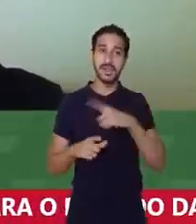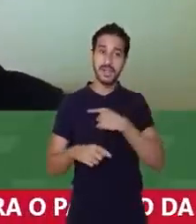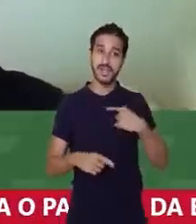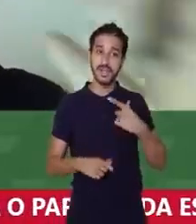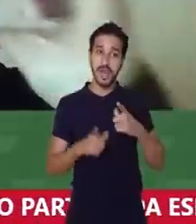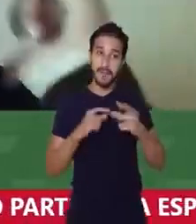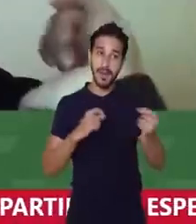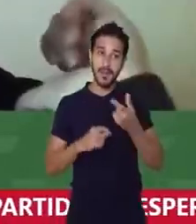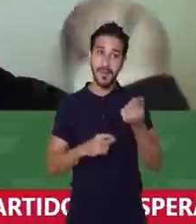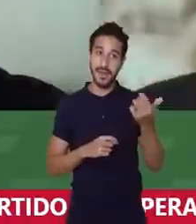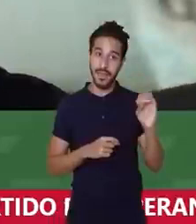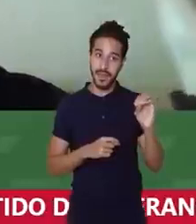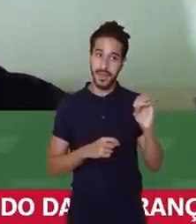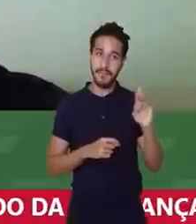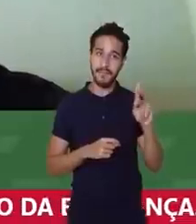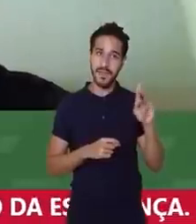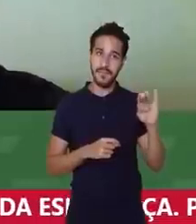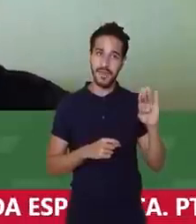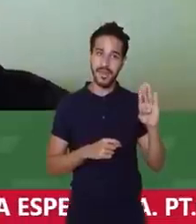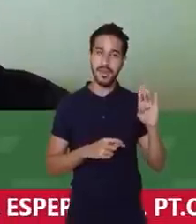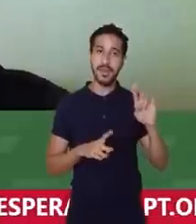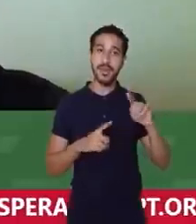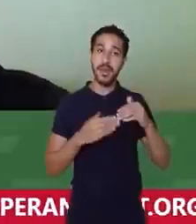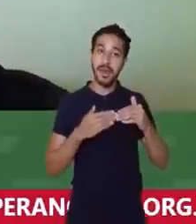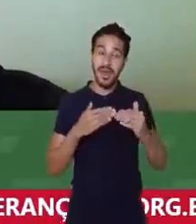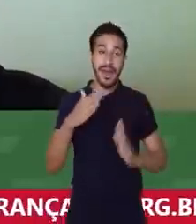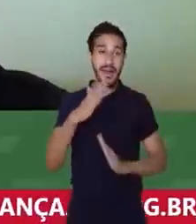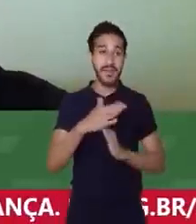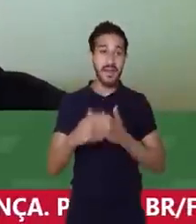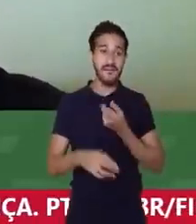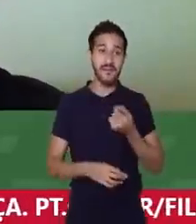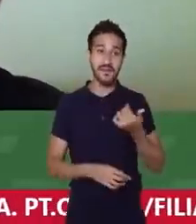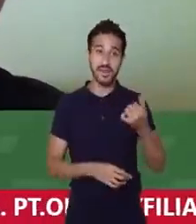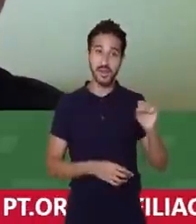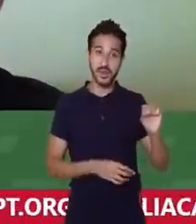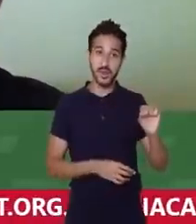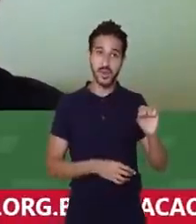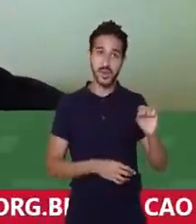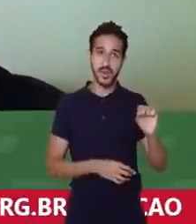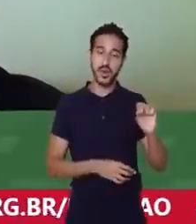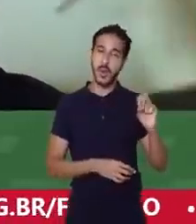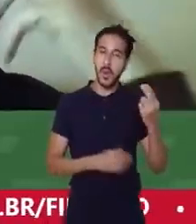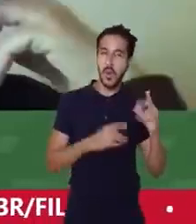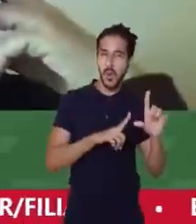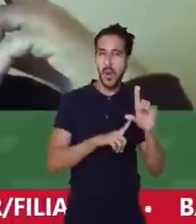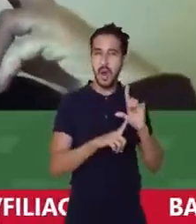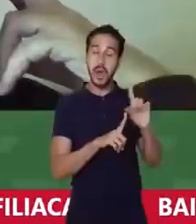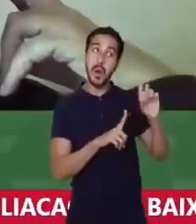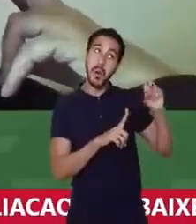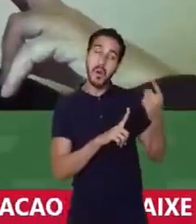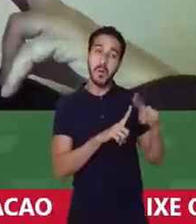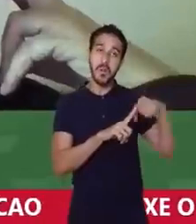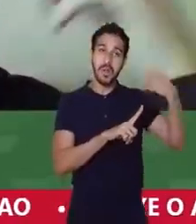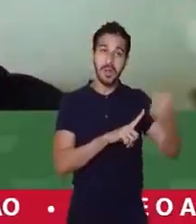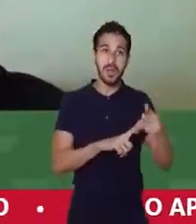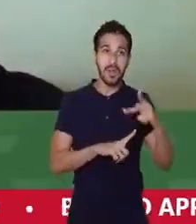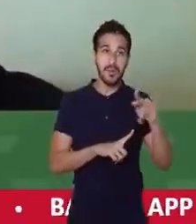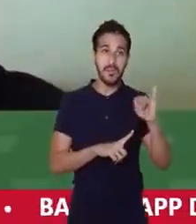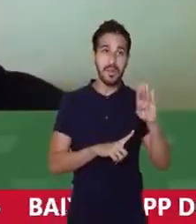Japão. E está previsto que até 2028, ou um pouco antes ou um pouco depois,